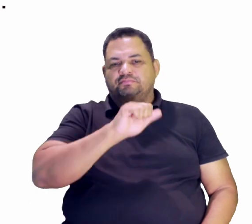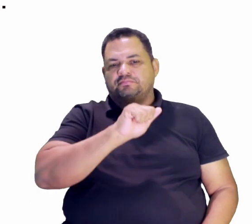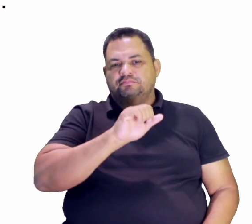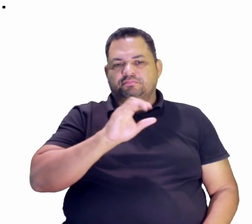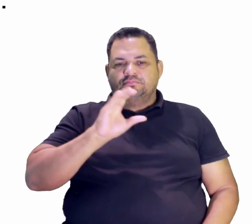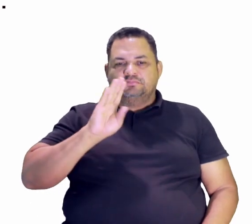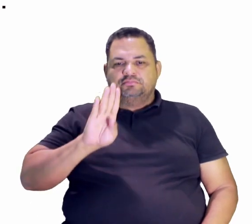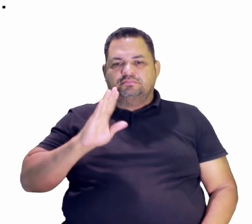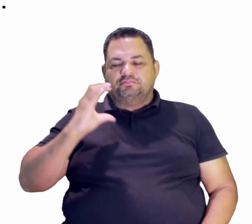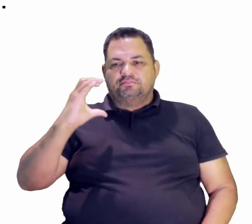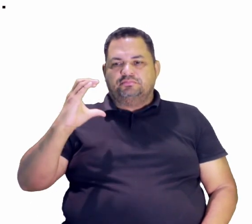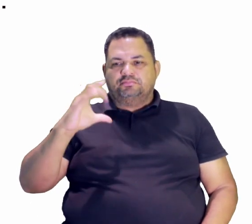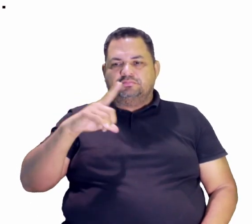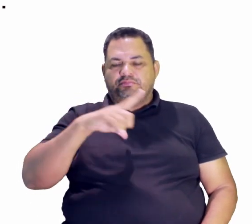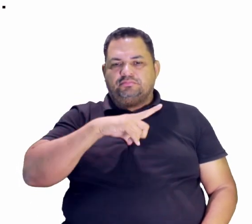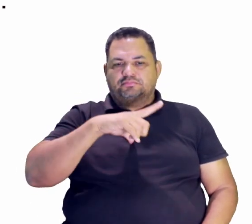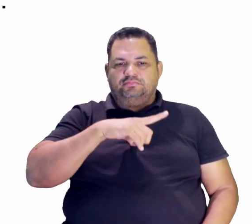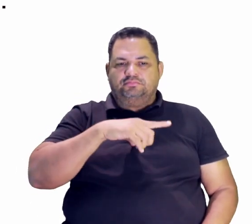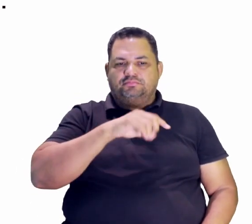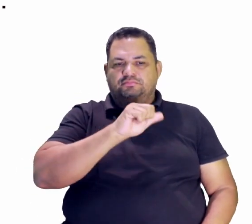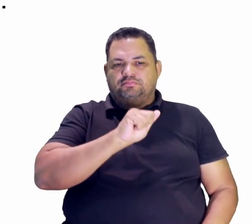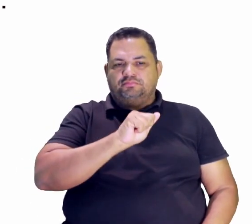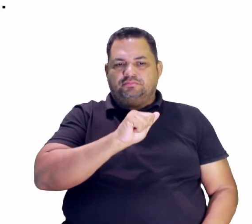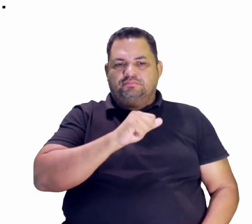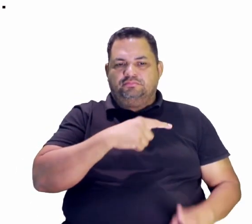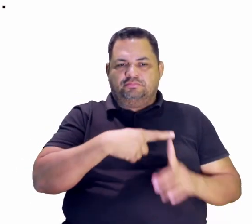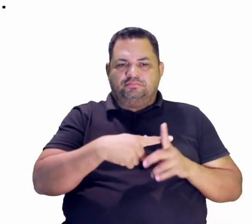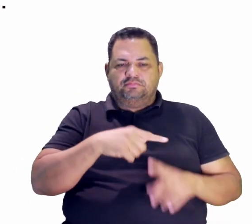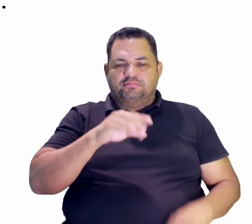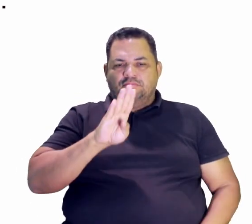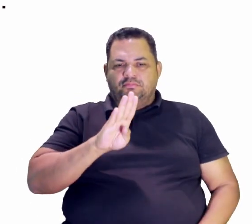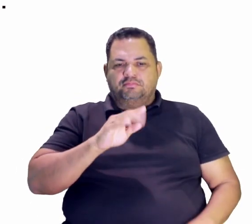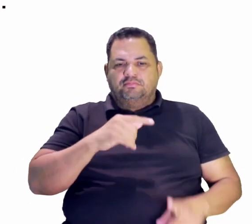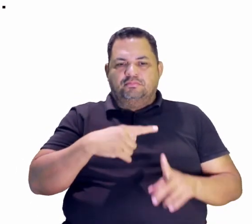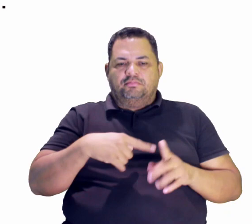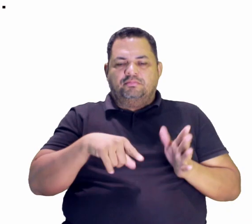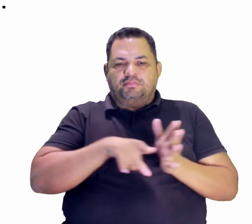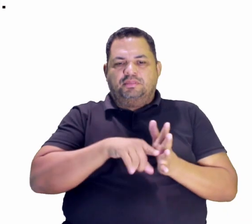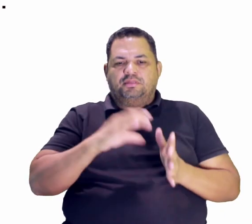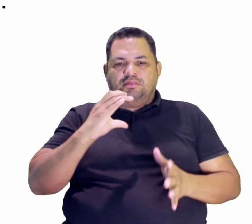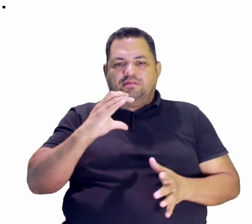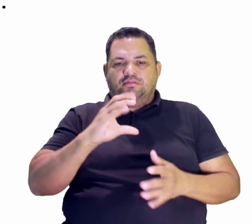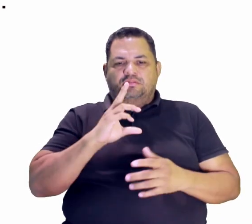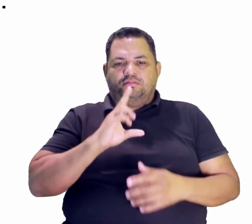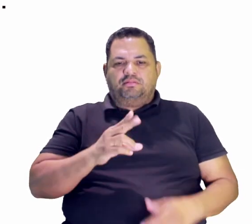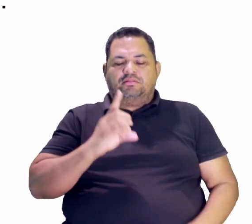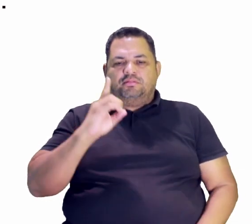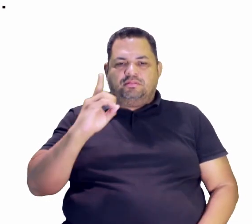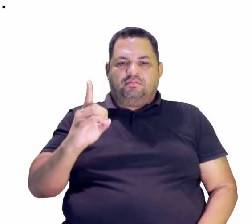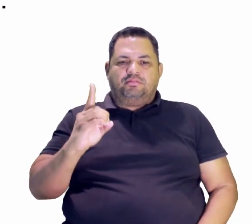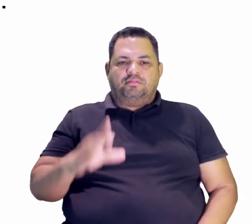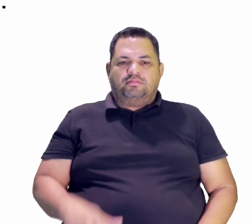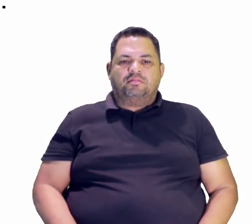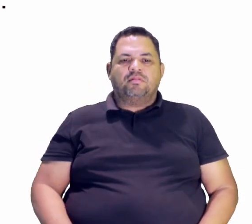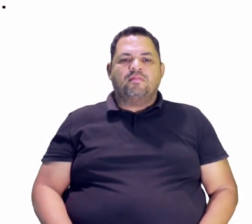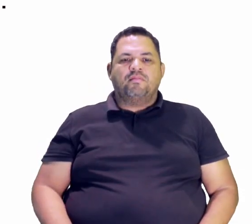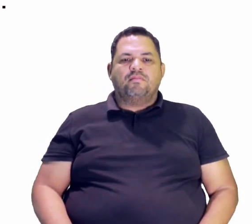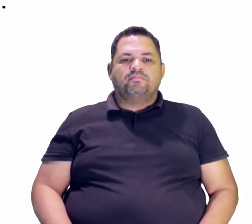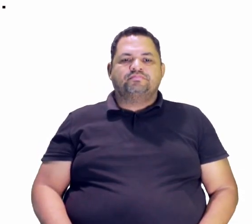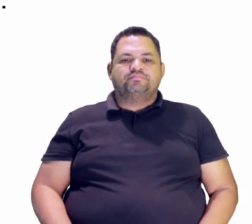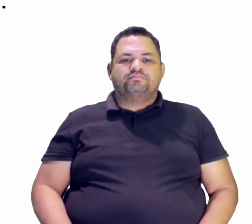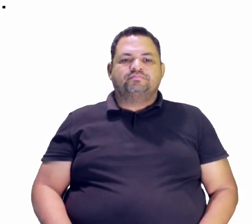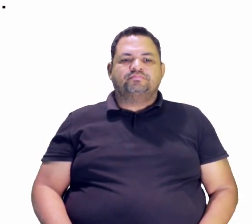e C, eu vou ter A mais B menos C igual a D. É isso.